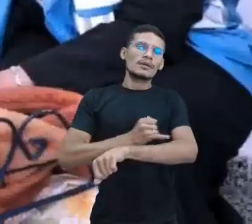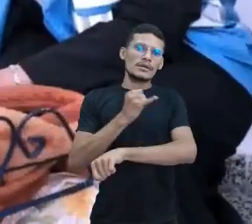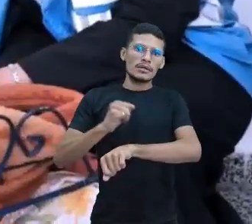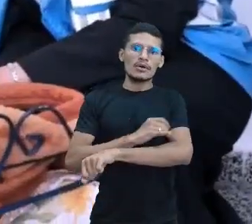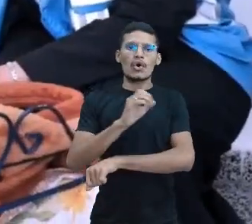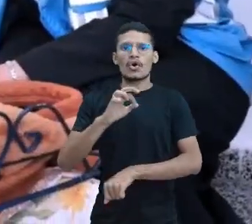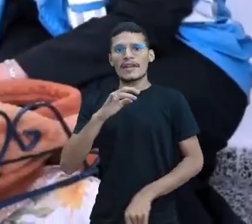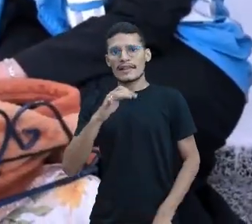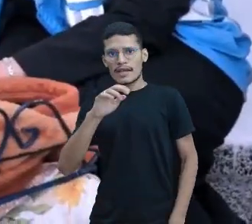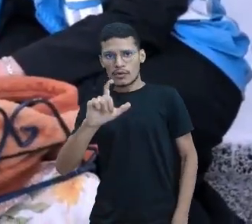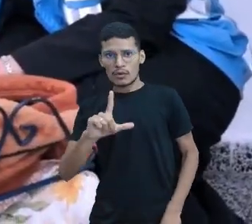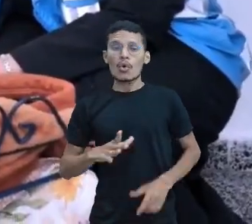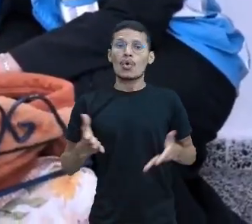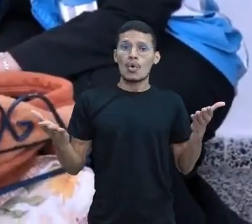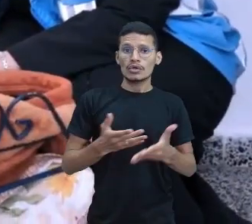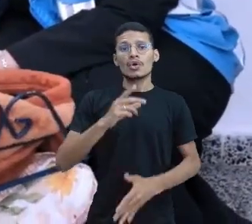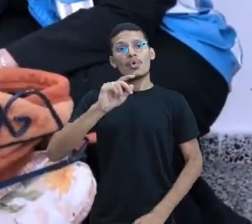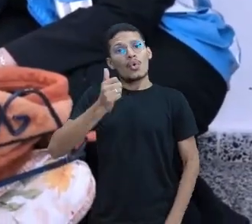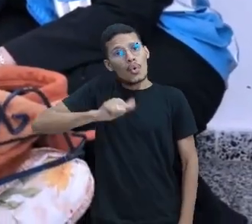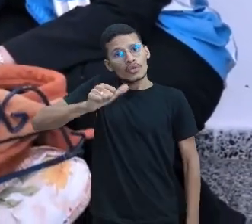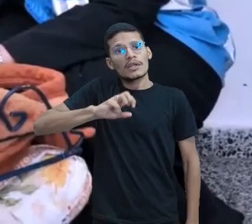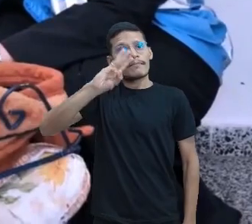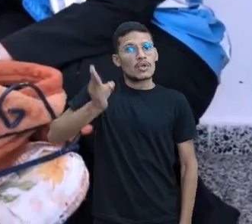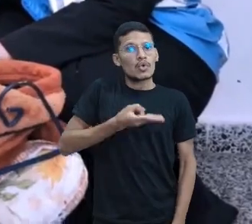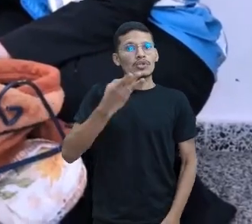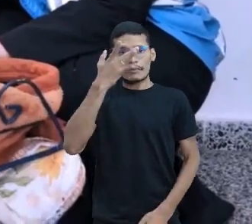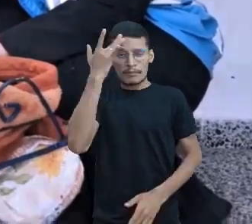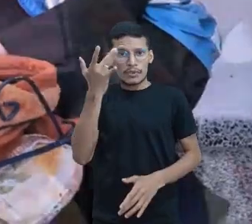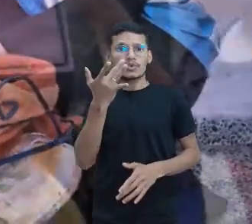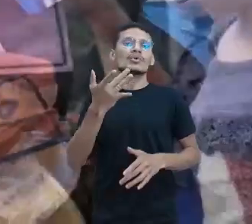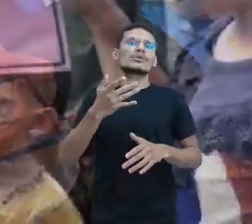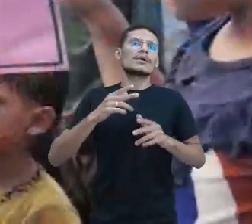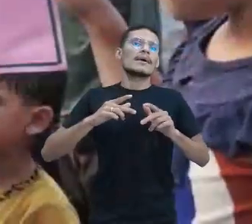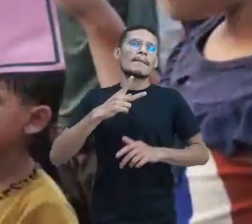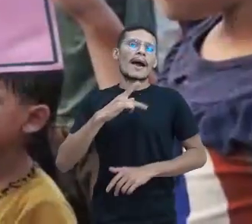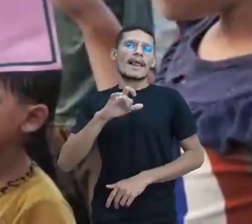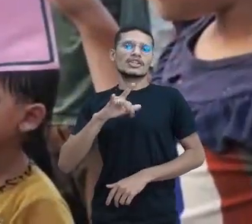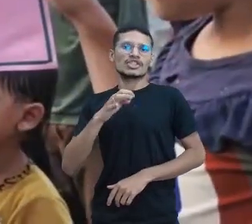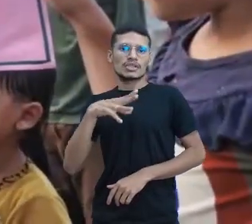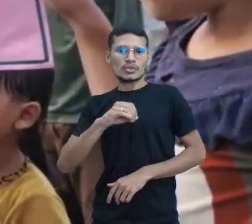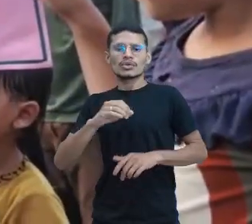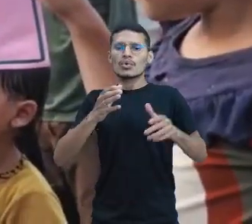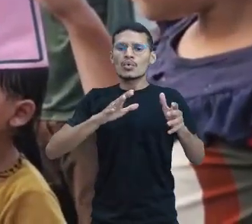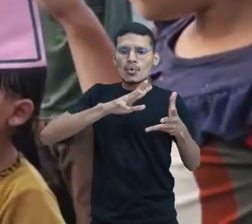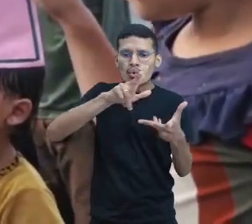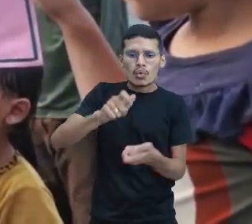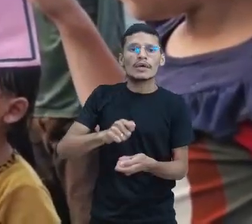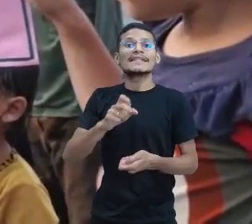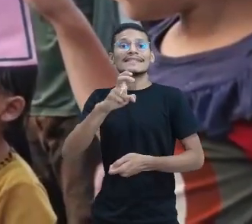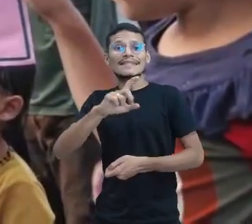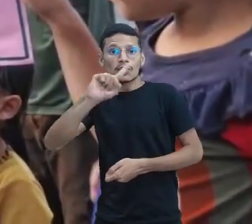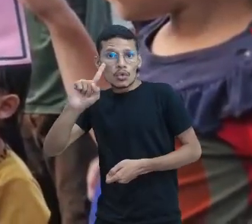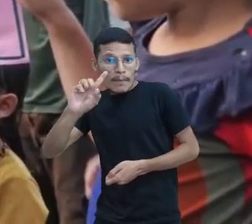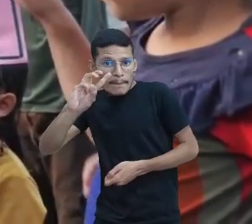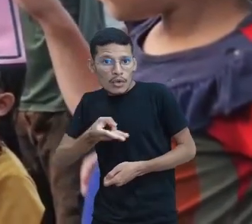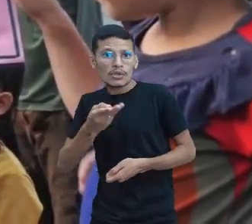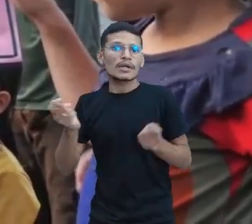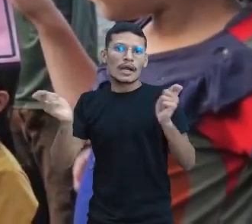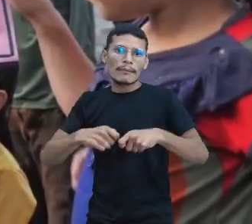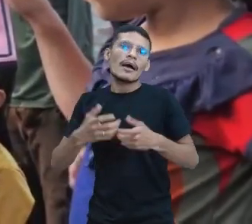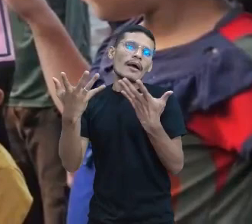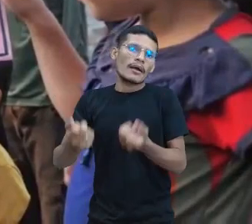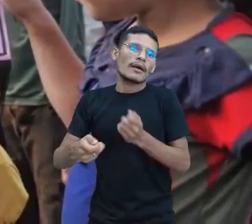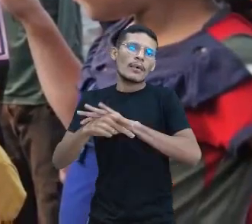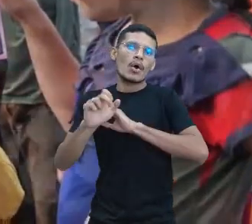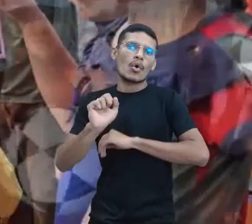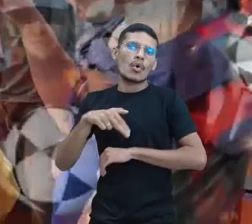Hoje, dos mais de 11 milhões de palestinos em todo o mundo, 5 milhões são atendidos pela Agência da ONU de Assistência aos Refugiados da